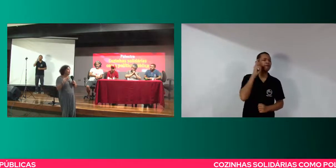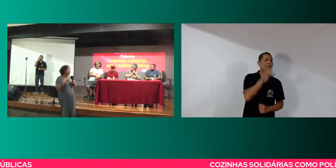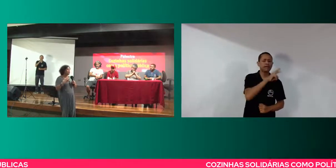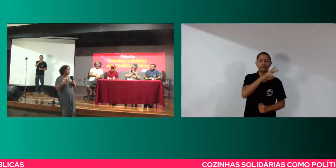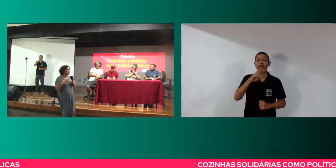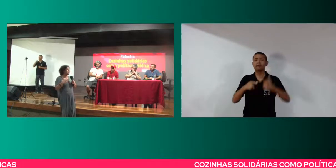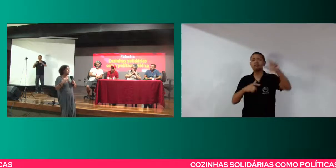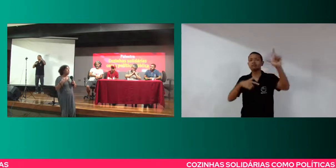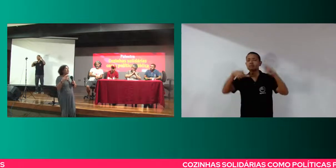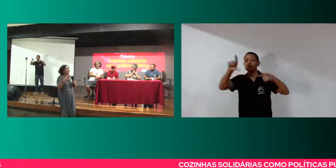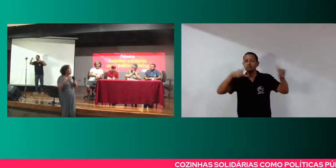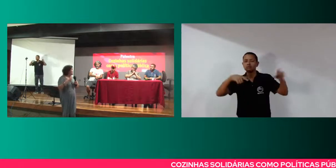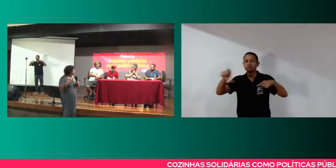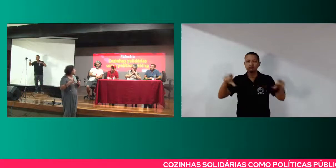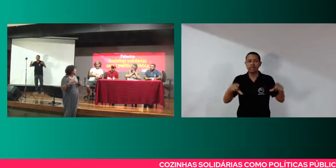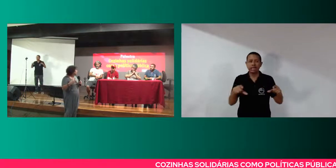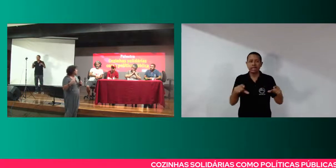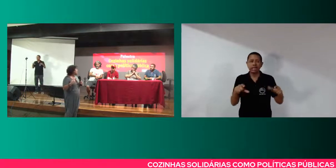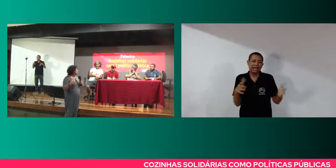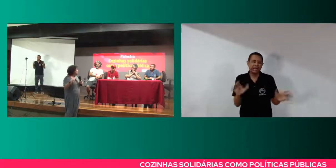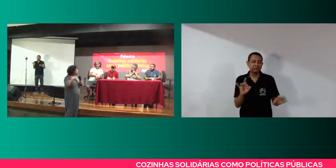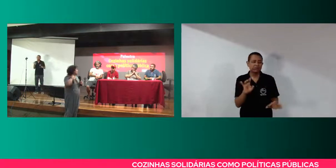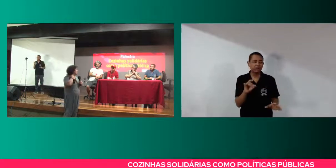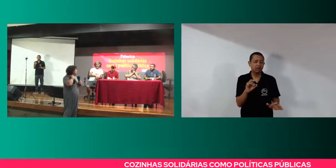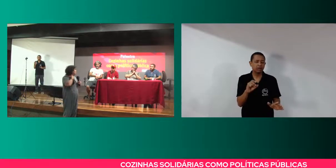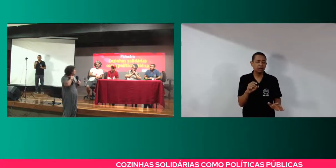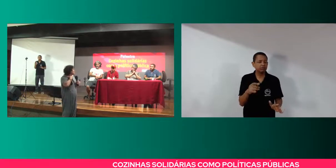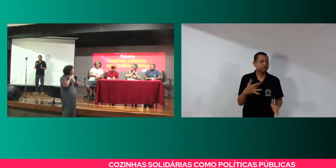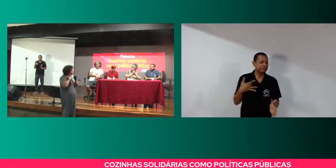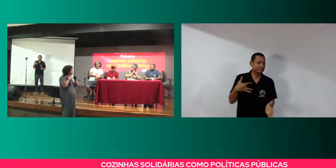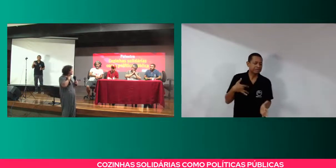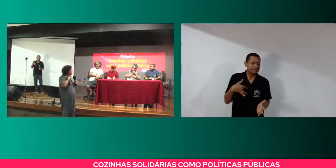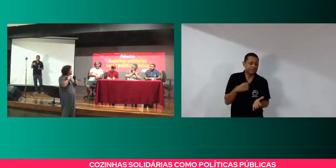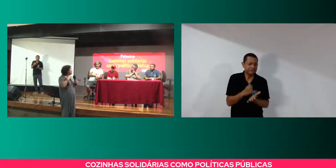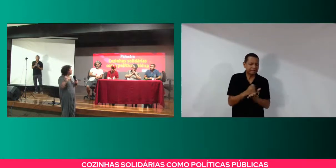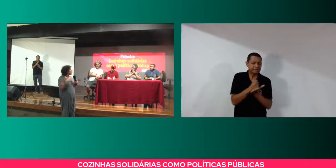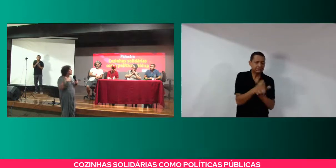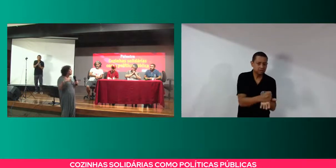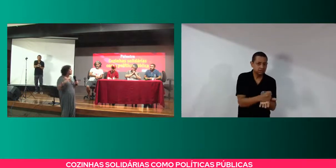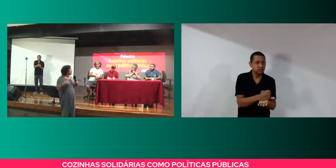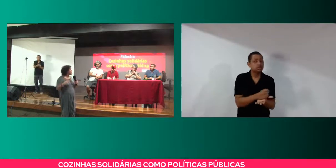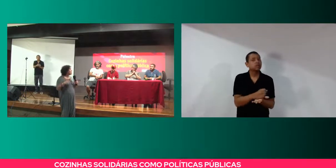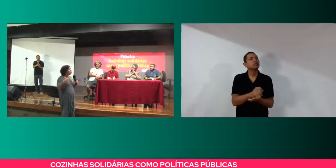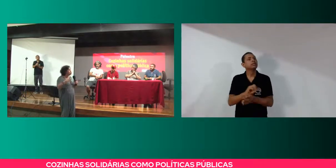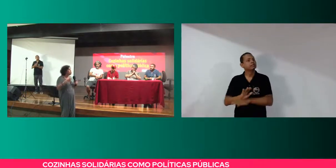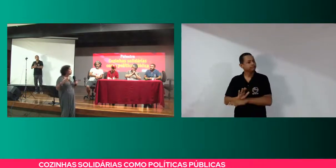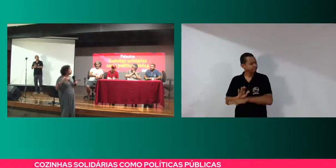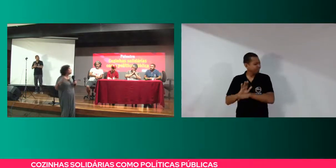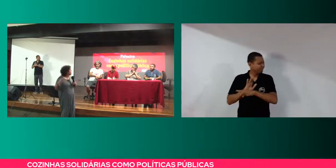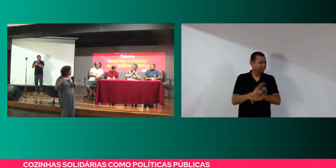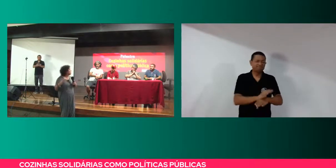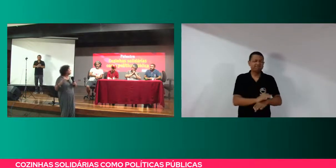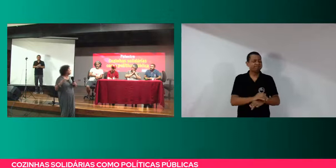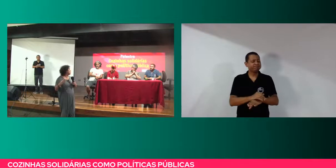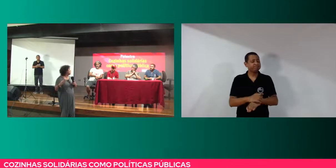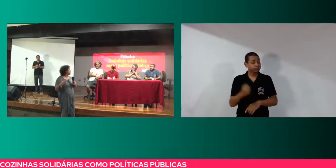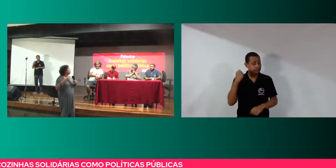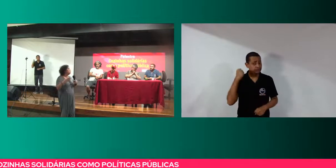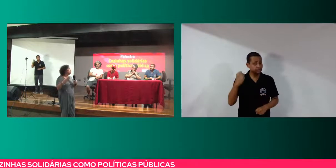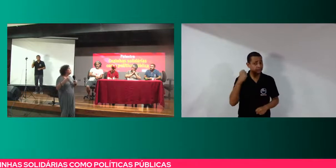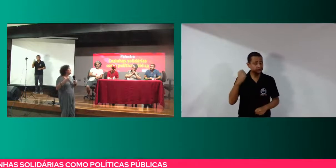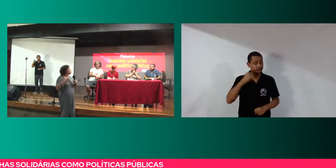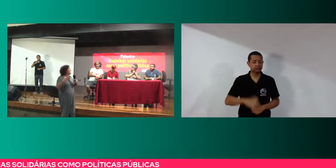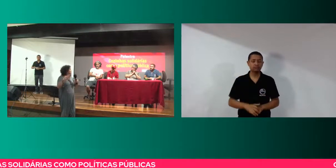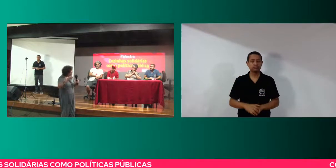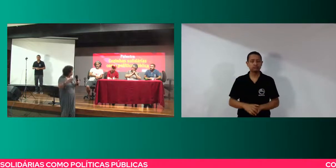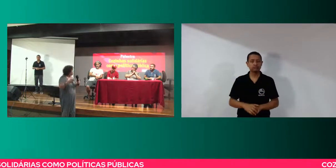e que não é uma ação de caridade é uma ação de solidariedade muito potente e isso movimento a cidade todo mundo sabe que ele tem uma